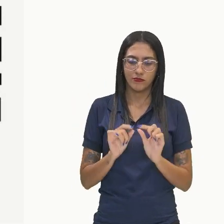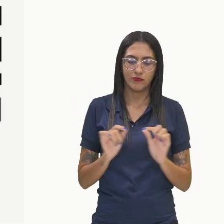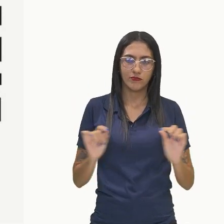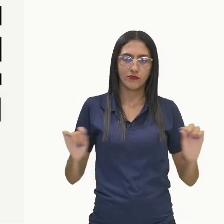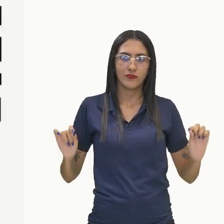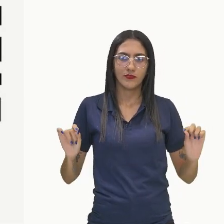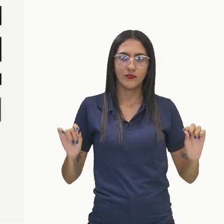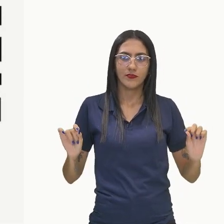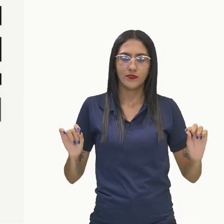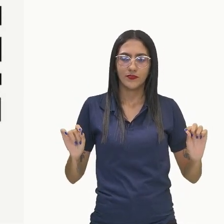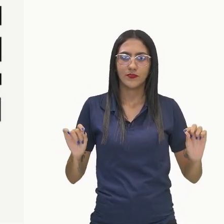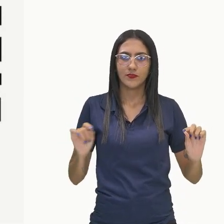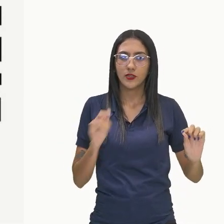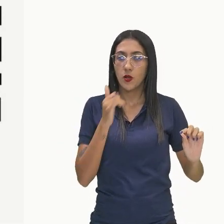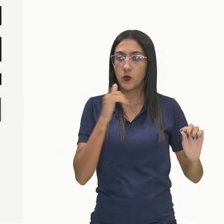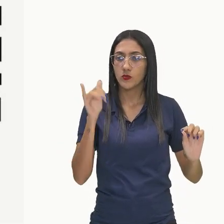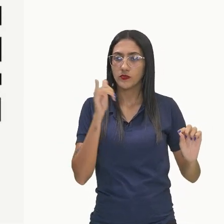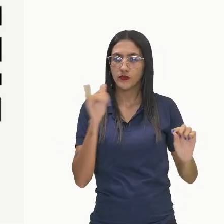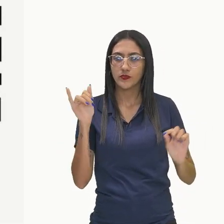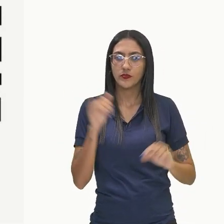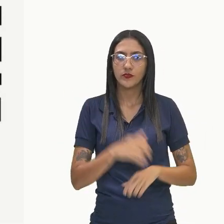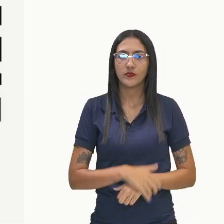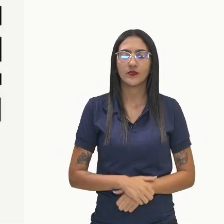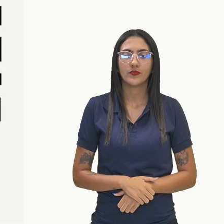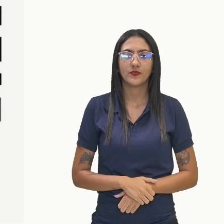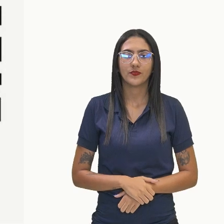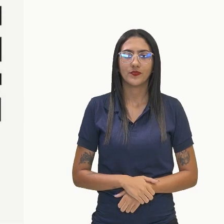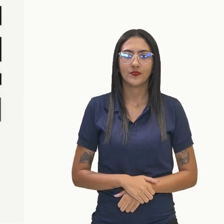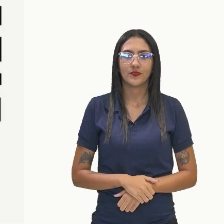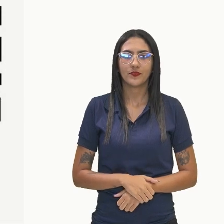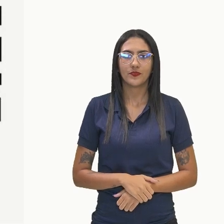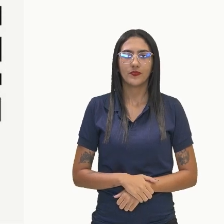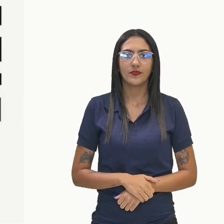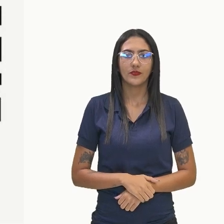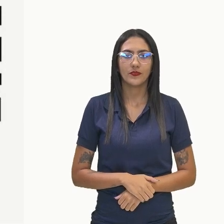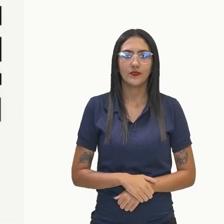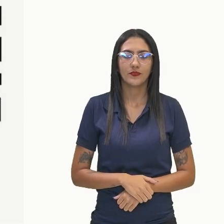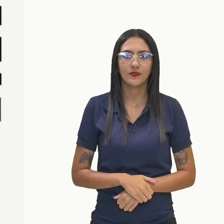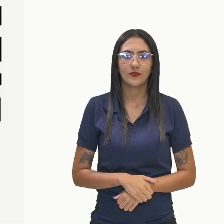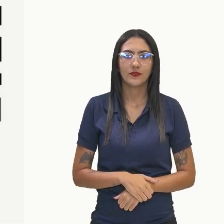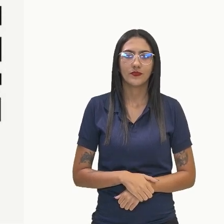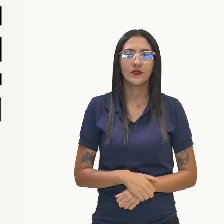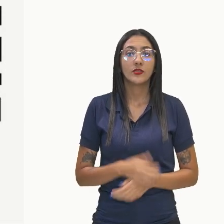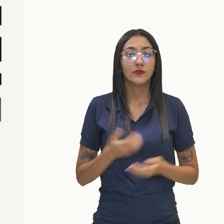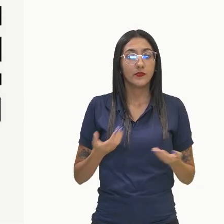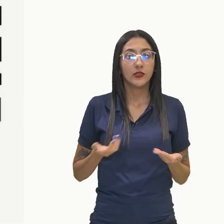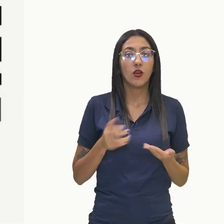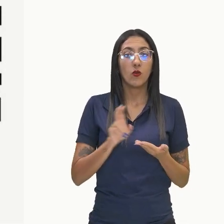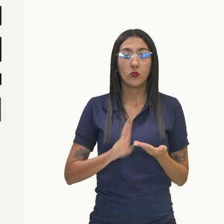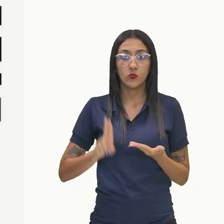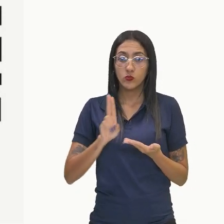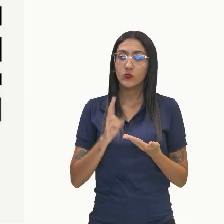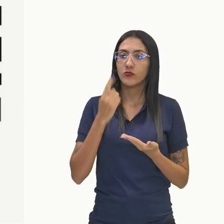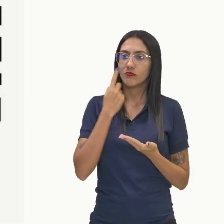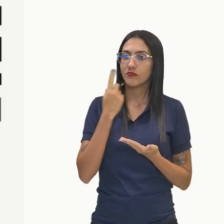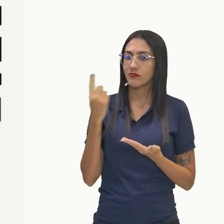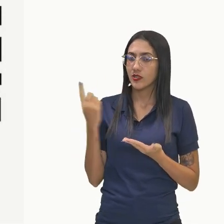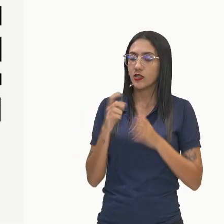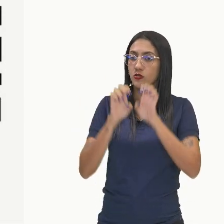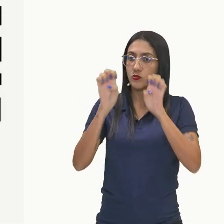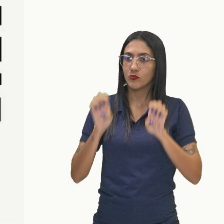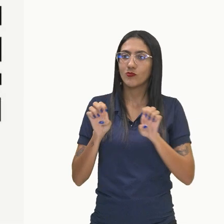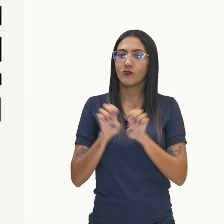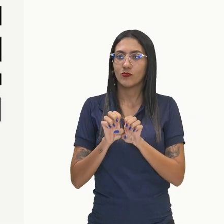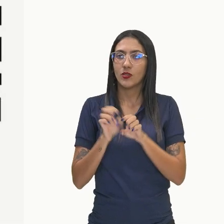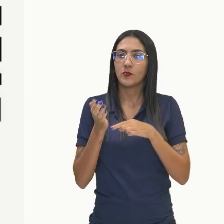potencial, ele tem uma força contra-eletromotriz. Então, em razão disso, nos circuitos elétricos, os receptores elétricos são representados